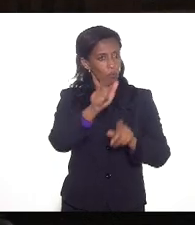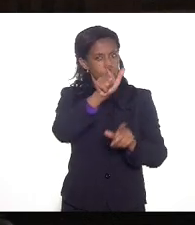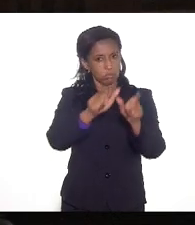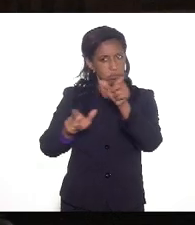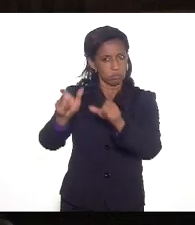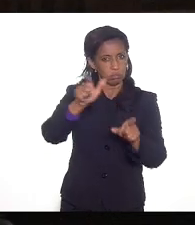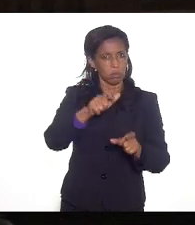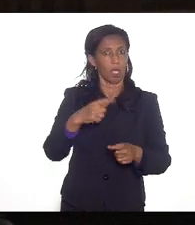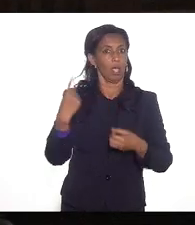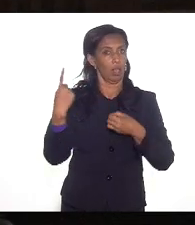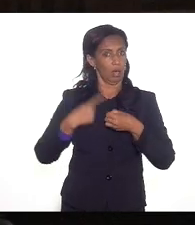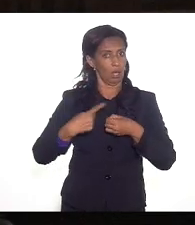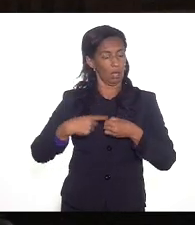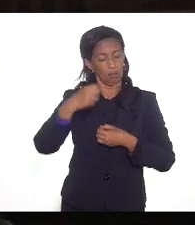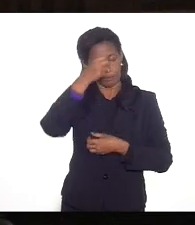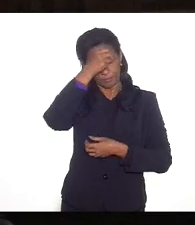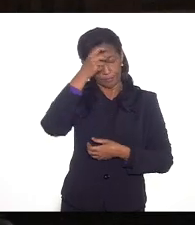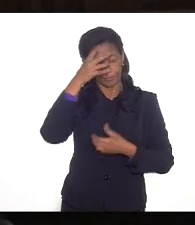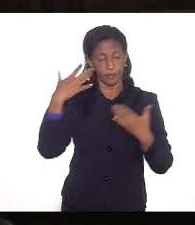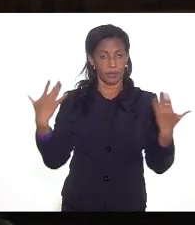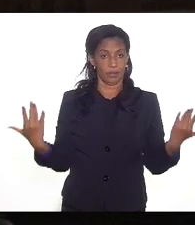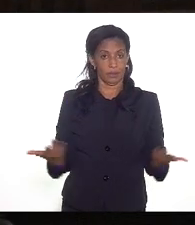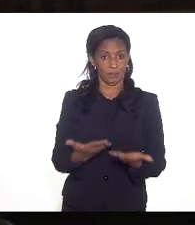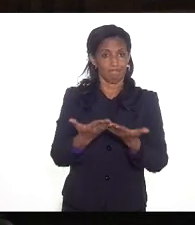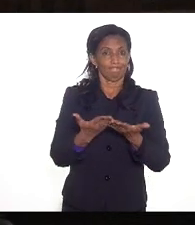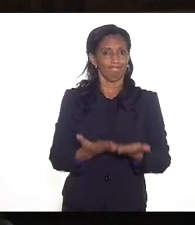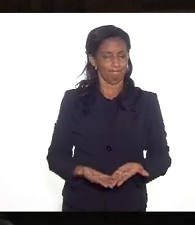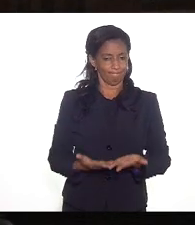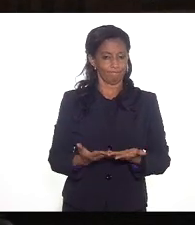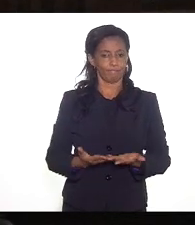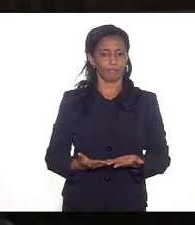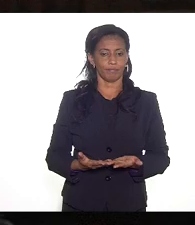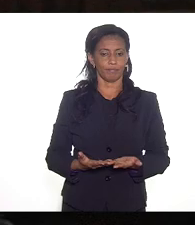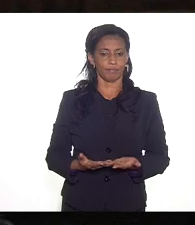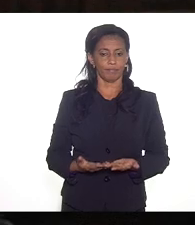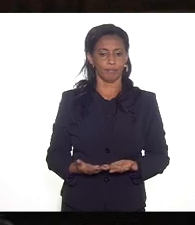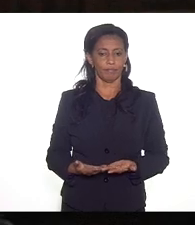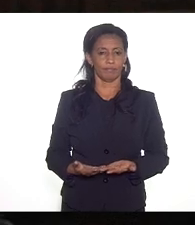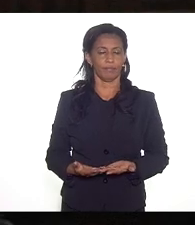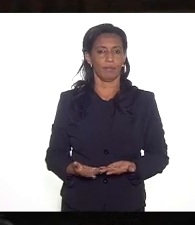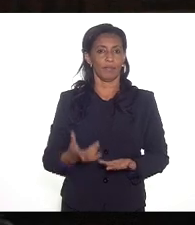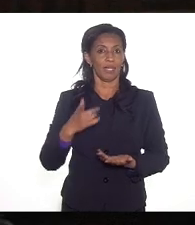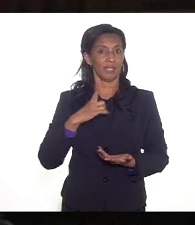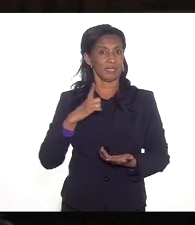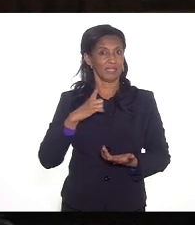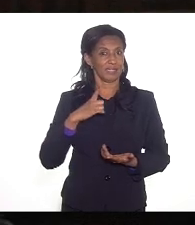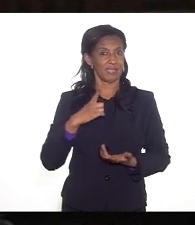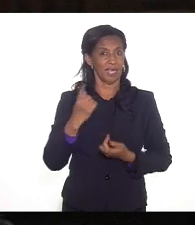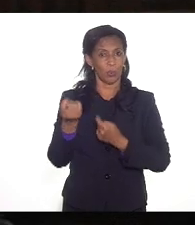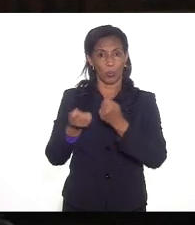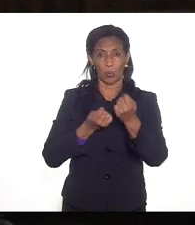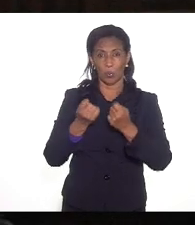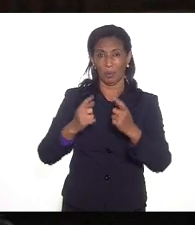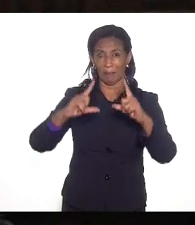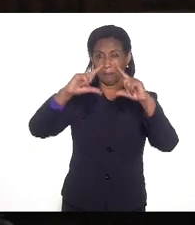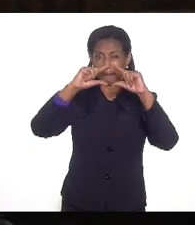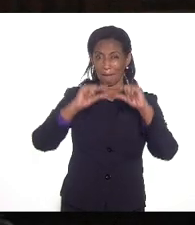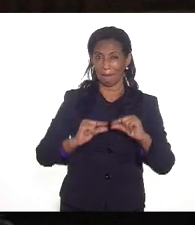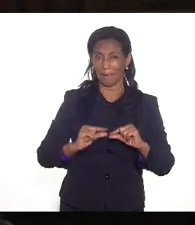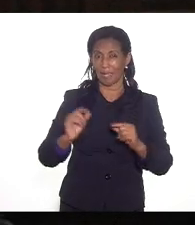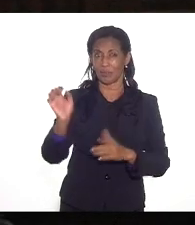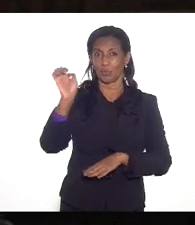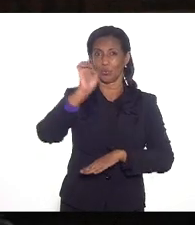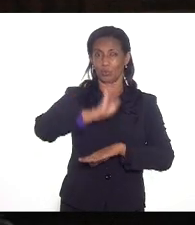a sua gente tem um município que ostenta infelizmente não e você sabe disso os indicadores socioeconômicos mais baixos do